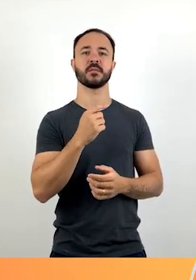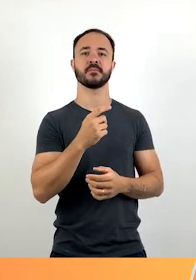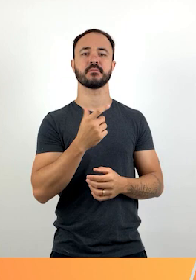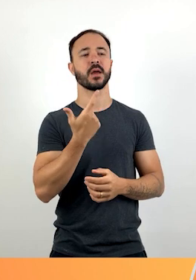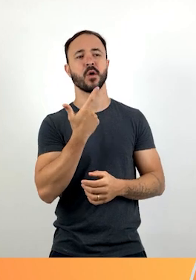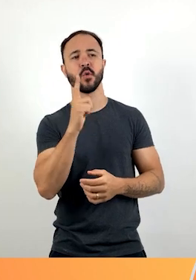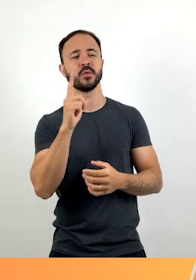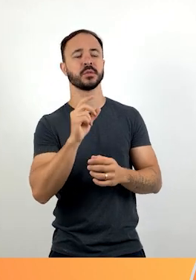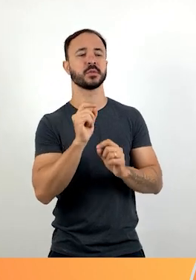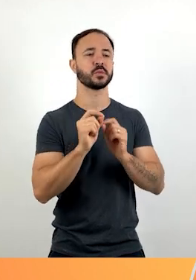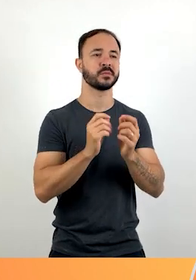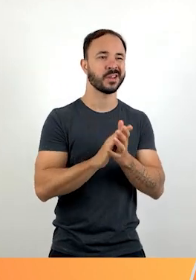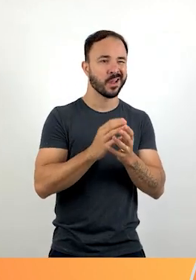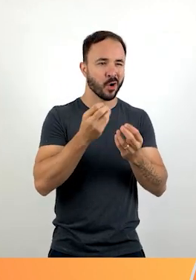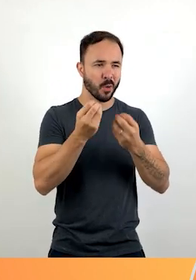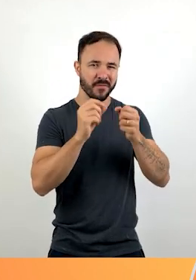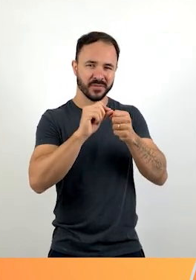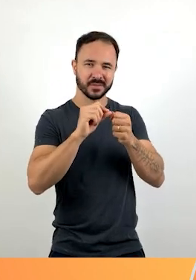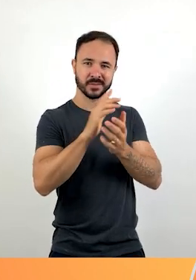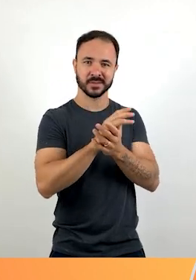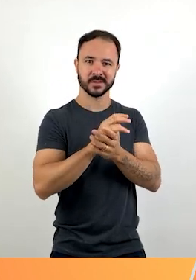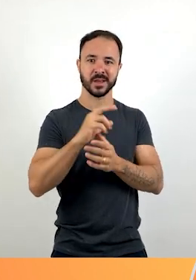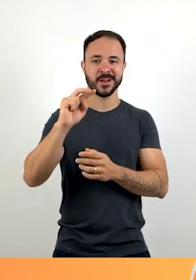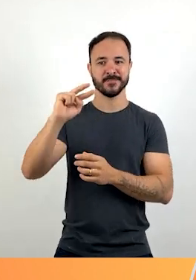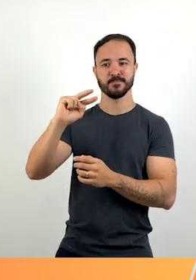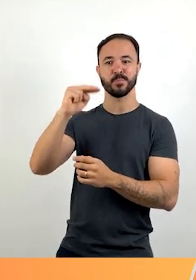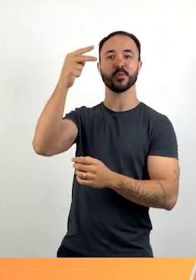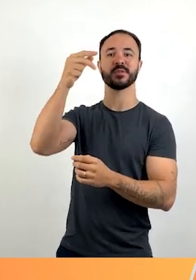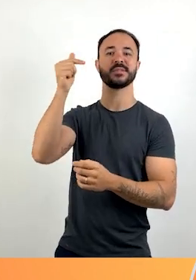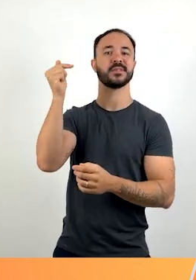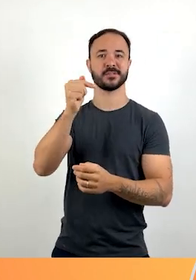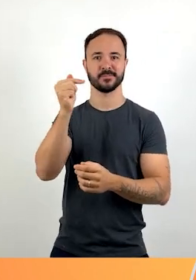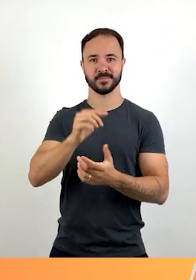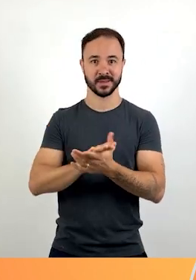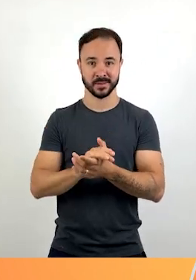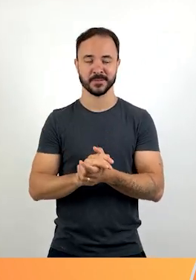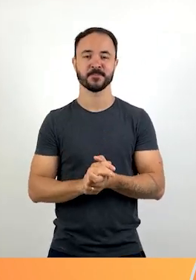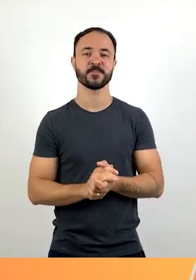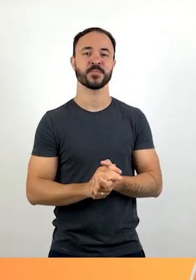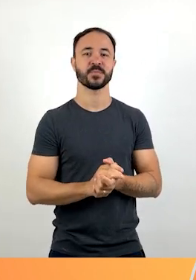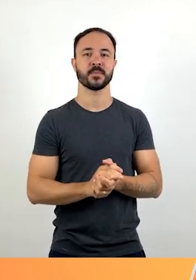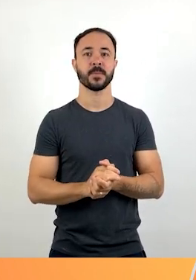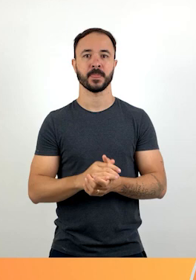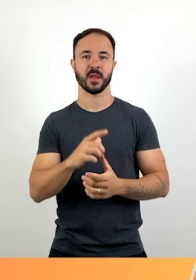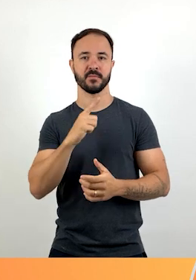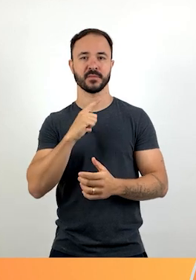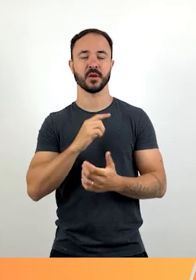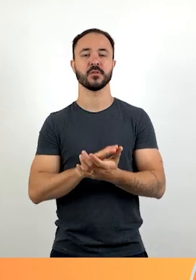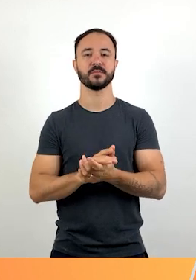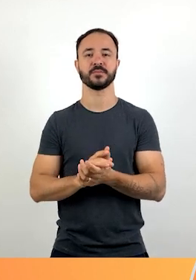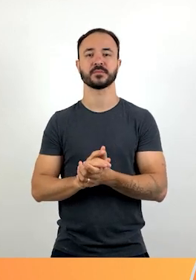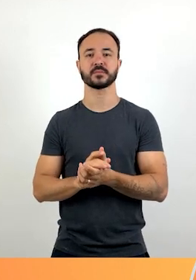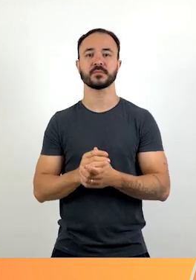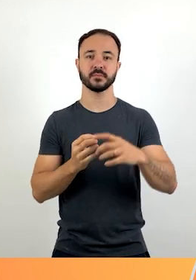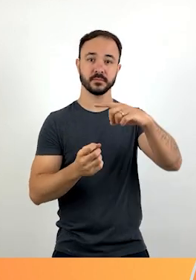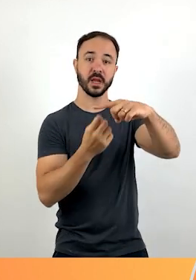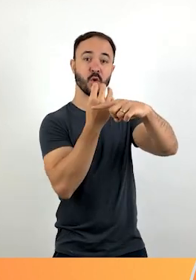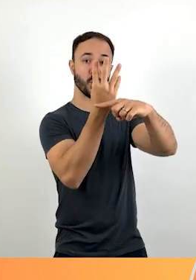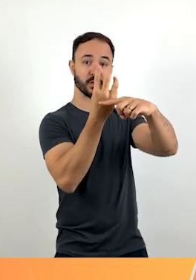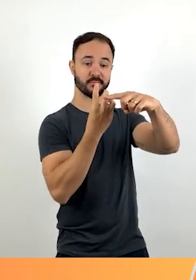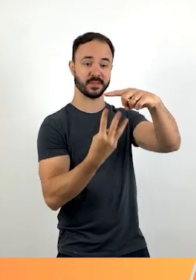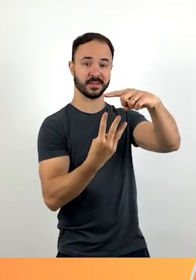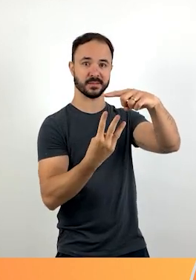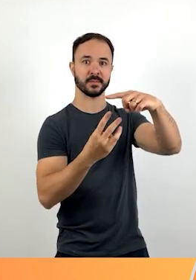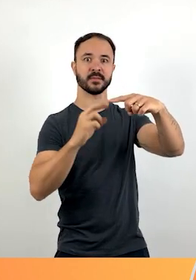que se trabalha essa potenciação com esse número racional? Olha só, 4 sobre 3 elevado